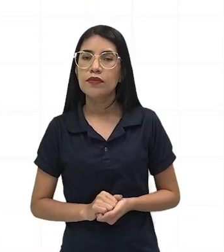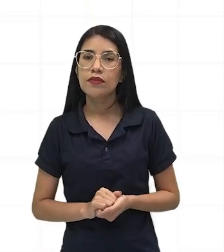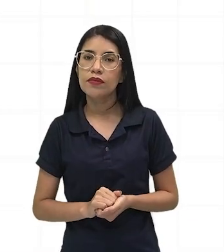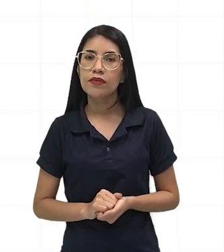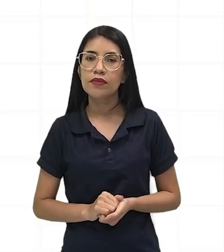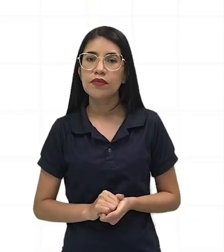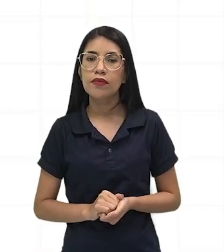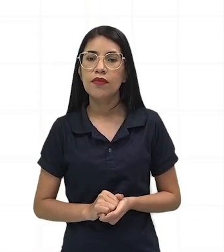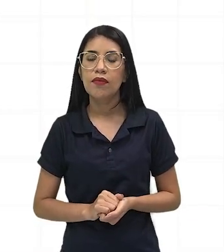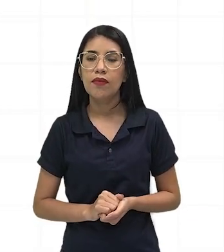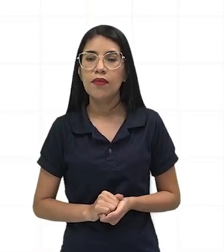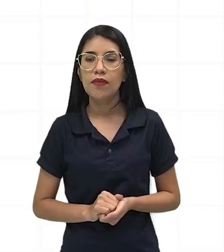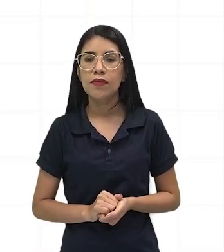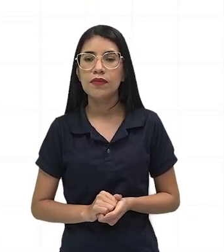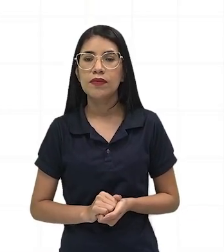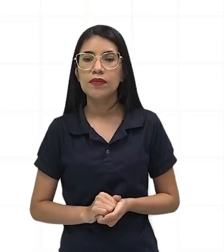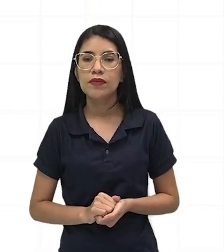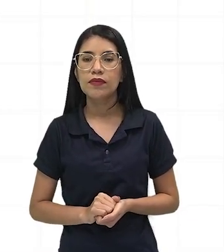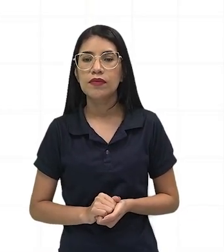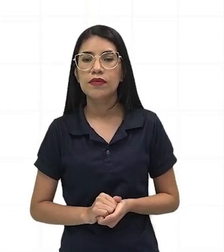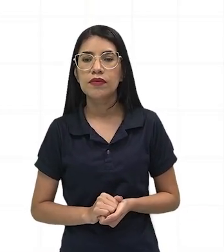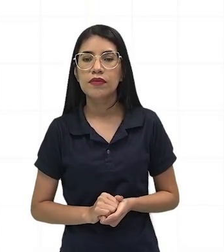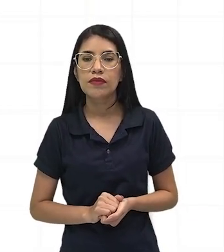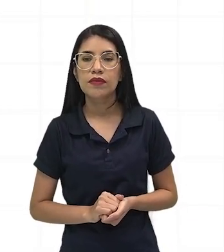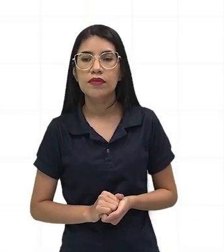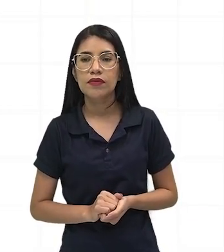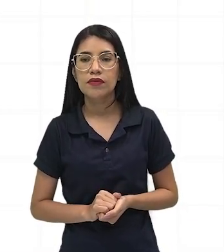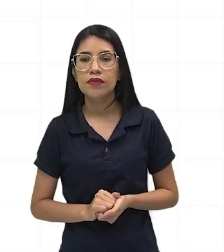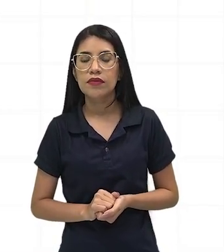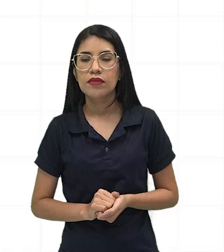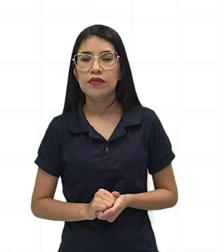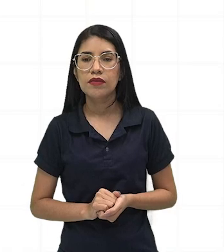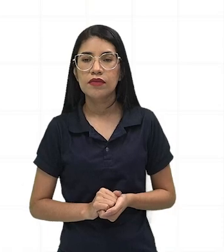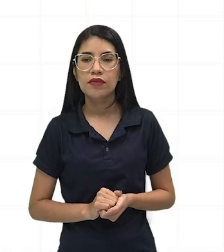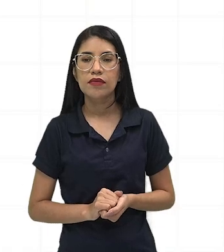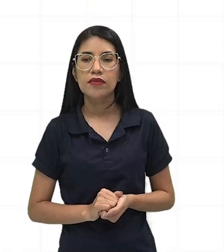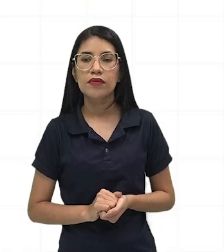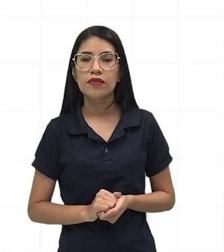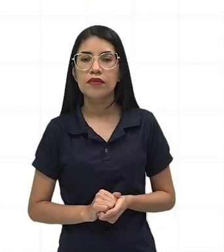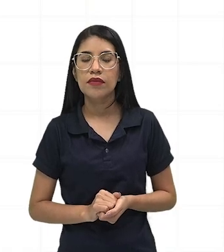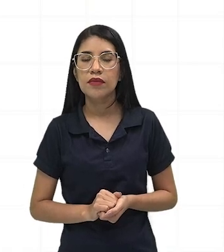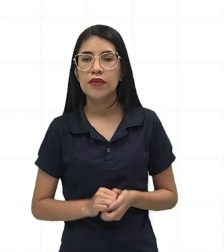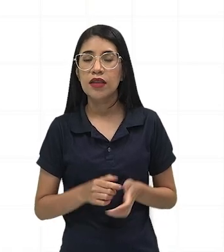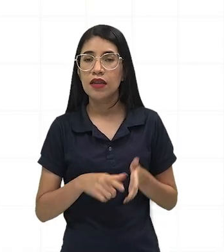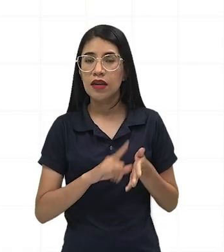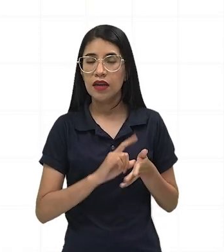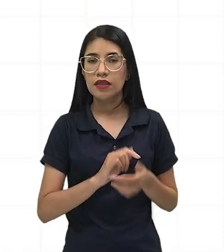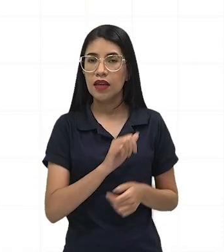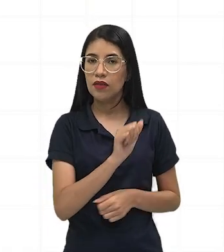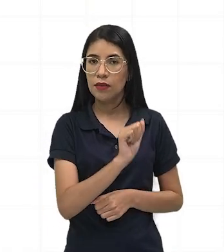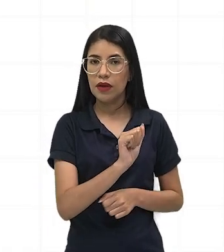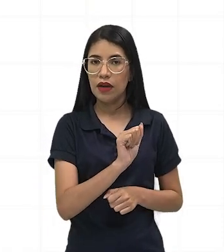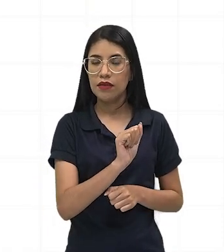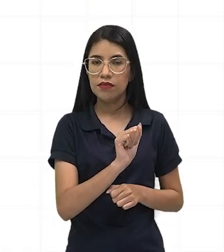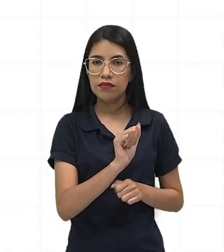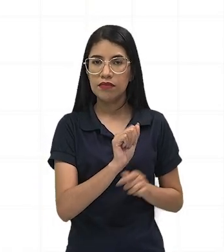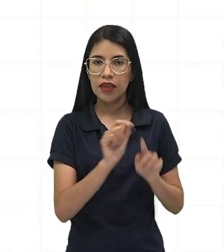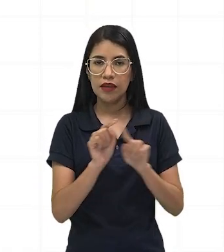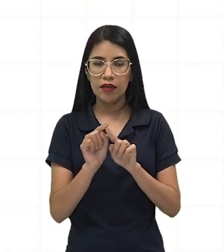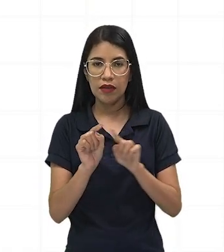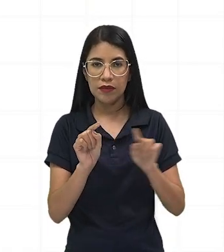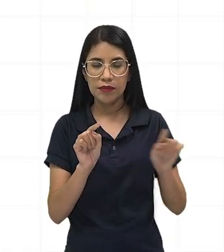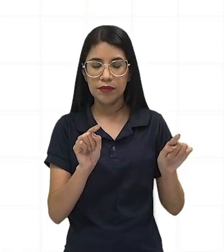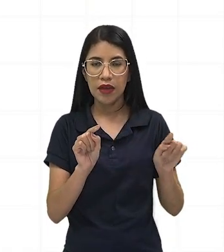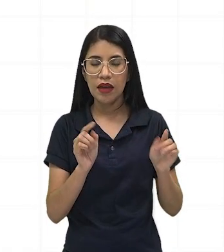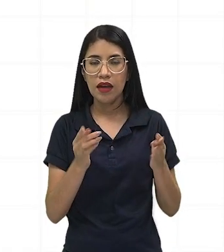outra extremidade do segmento, ou seja, agora para o outro ponto. Agora a gente fez com o ponto A e agora